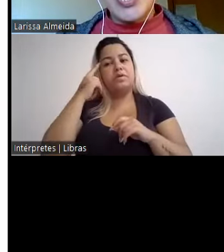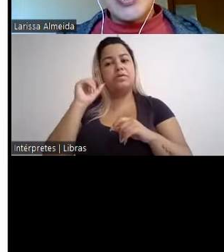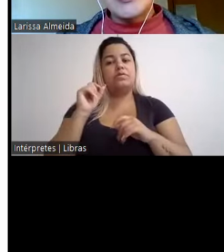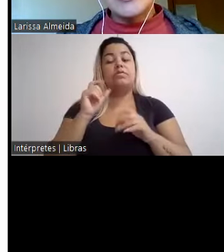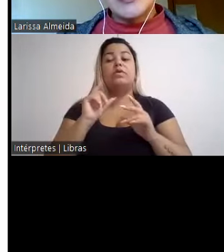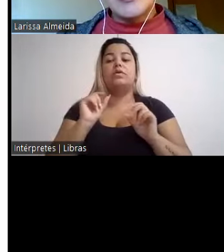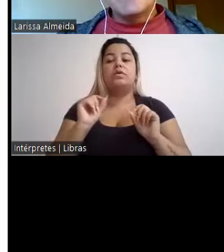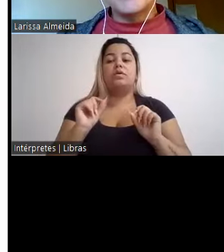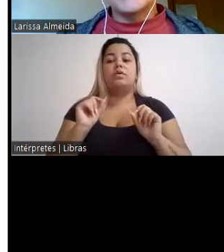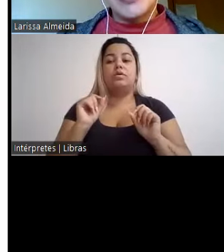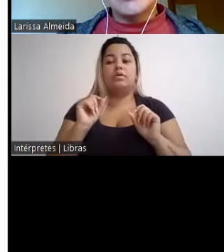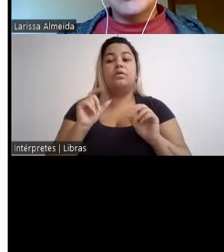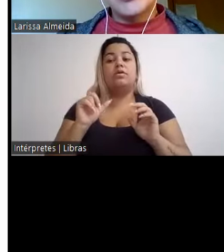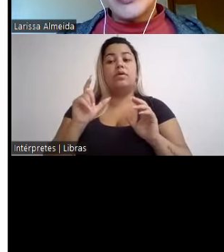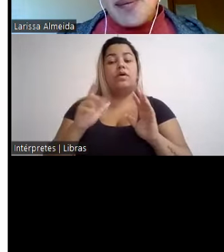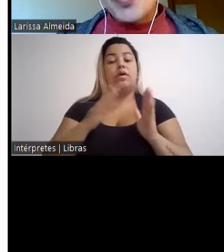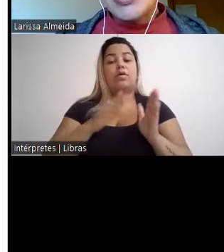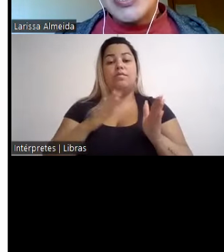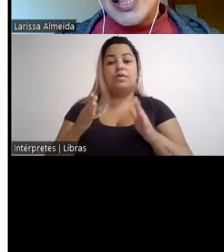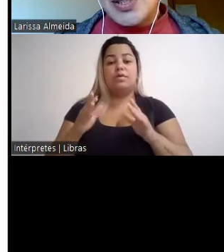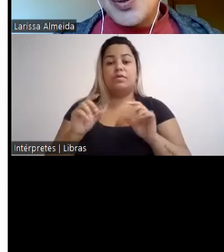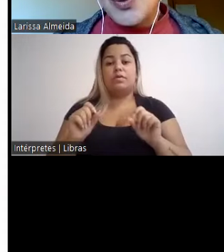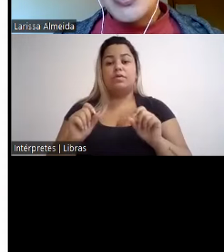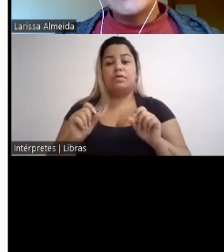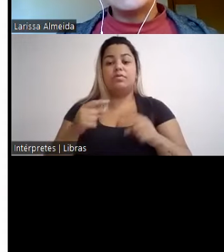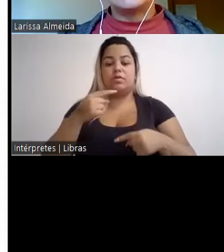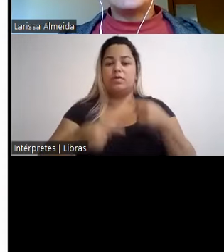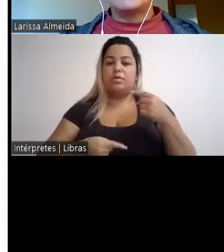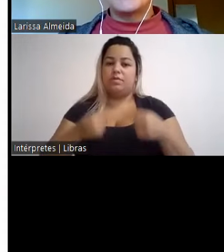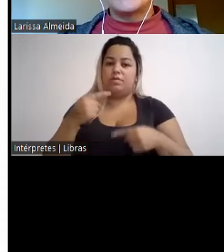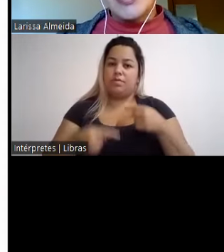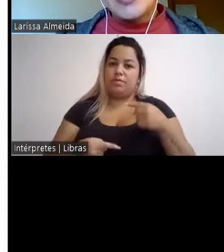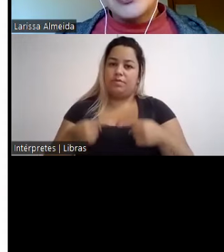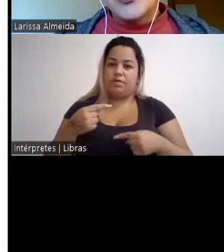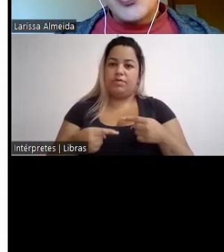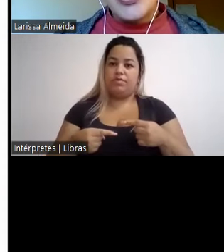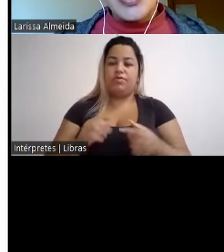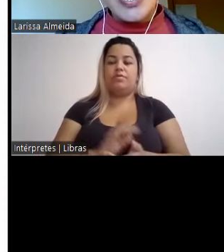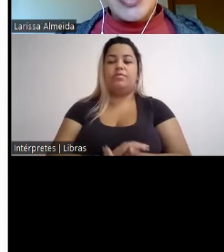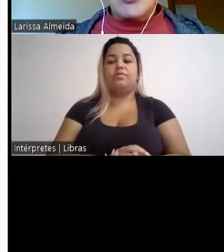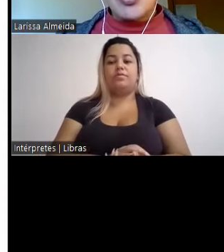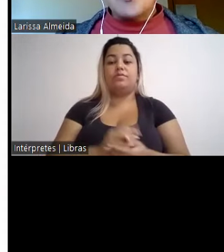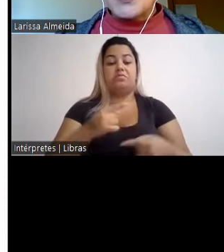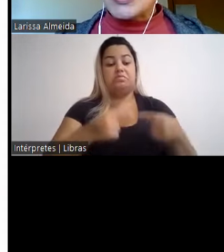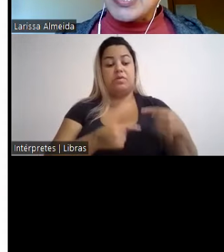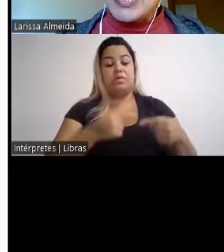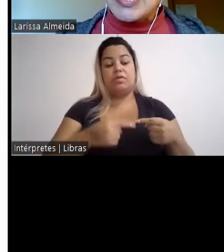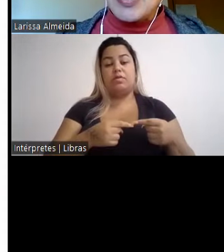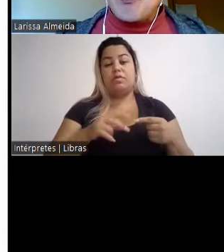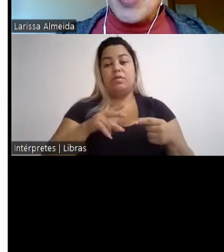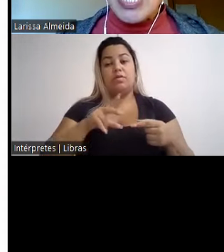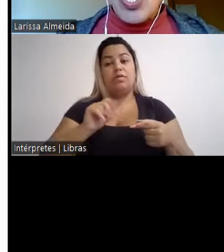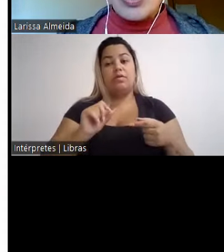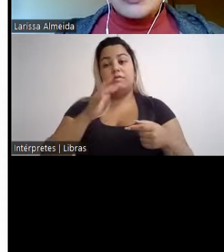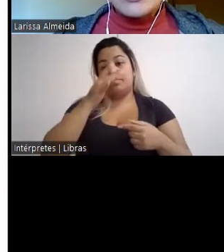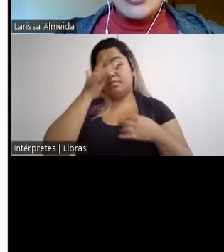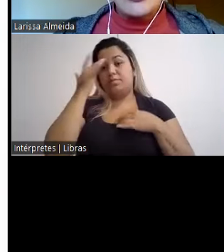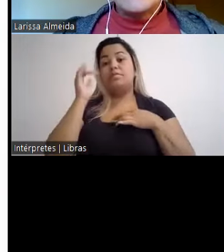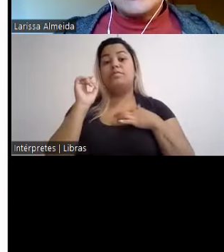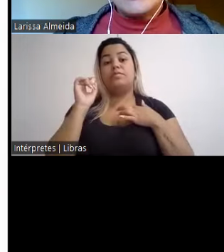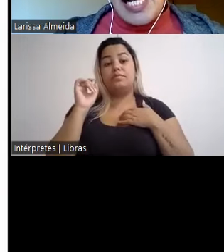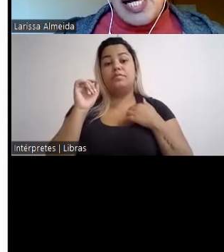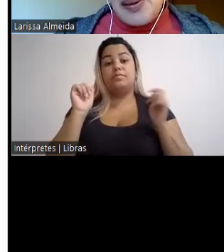porque ele é um processo que é político, ele é um processo em que a gente precisa